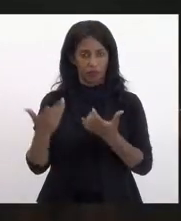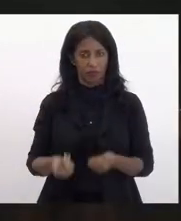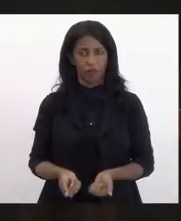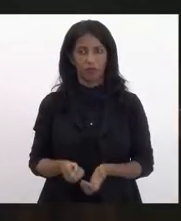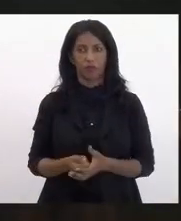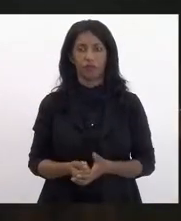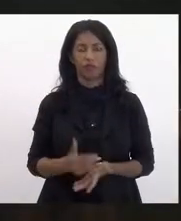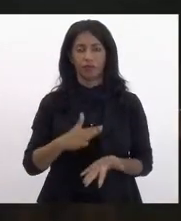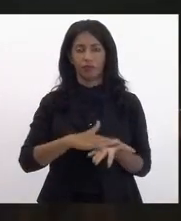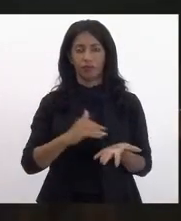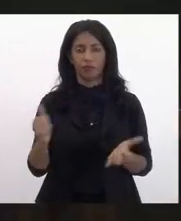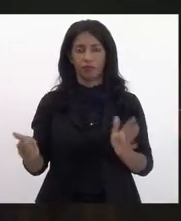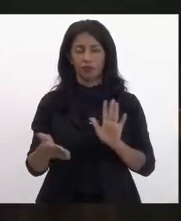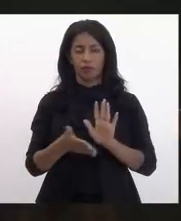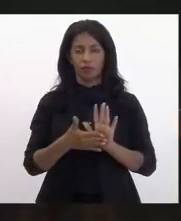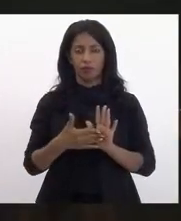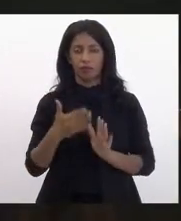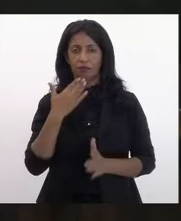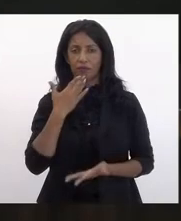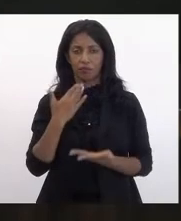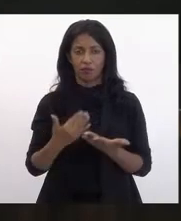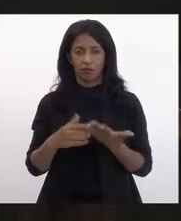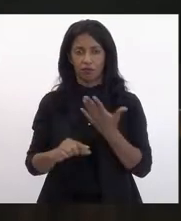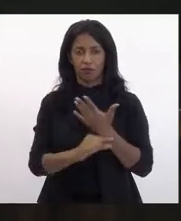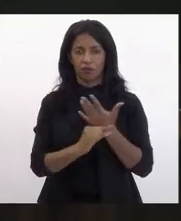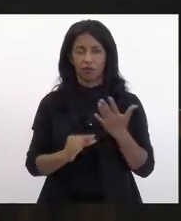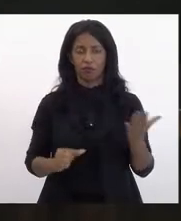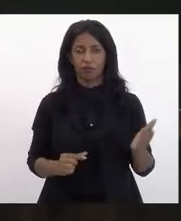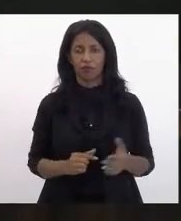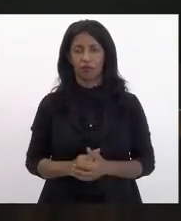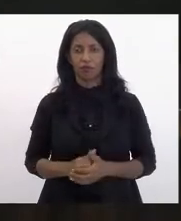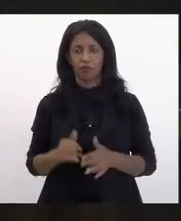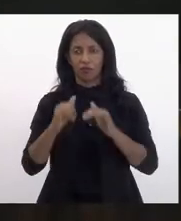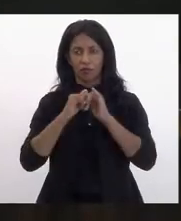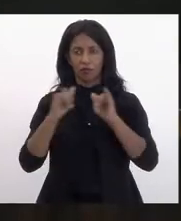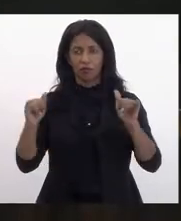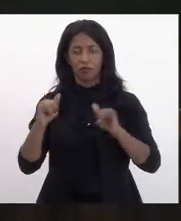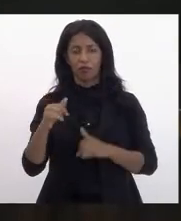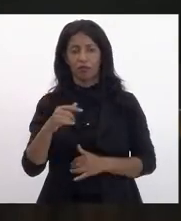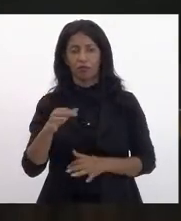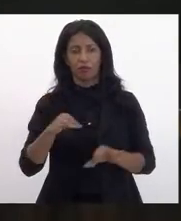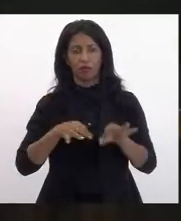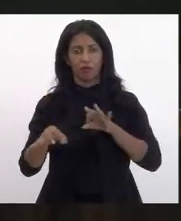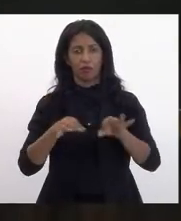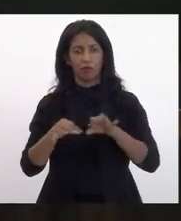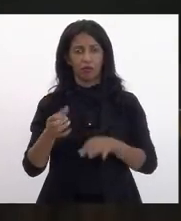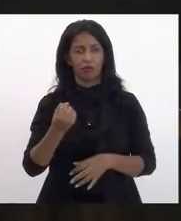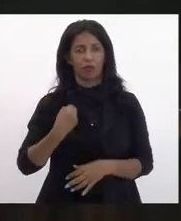Vossa Excelência, retirado de pauta a pedido da autora. Anuncio o projeto de lei número